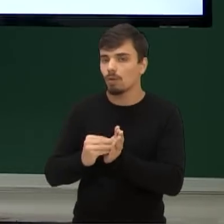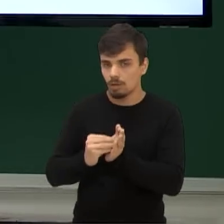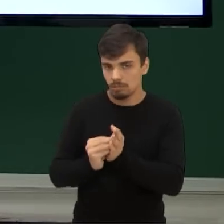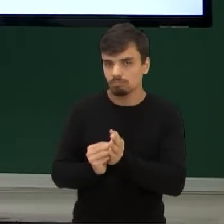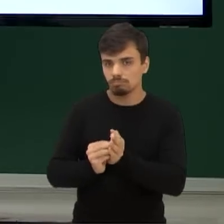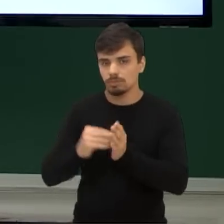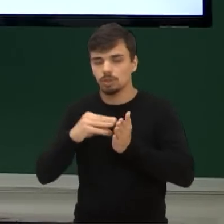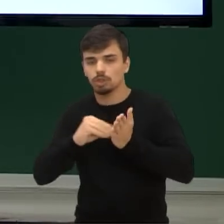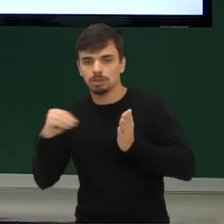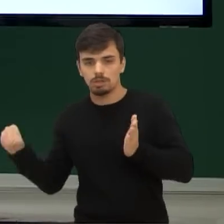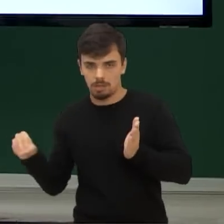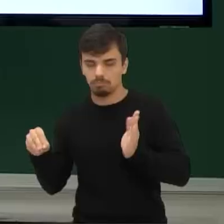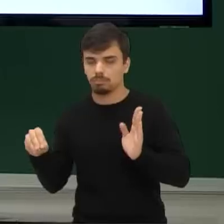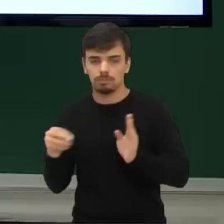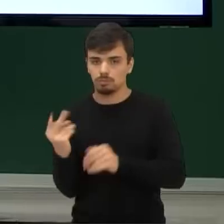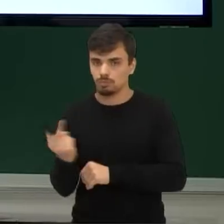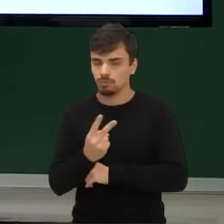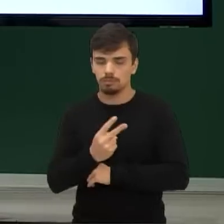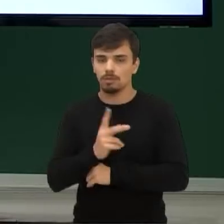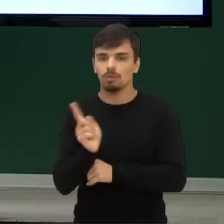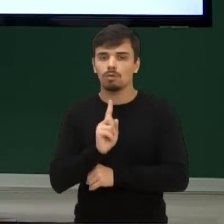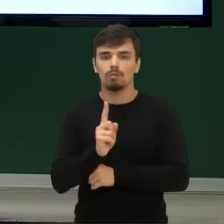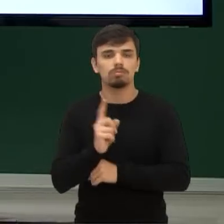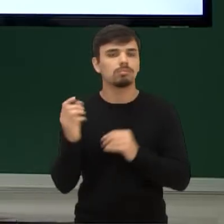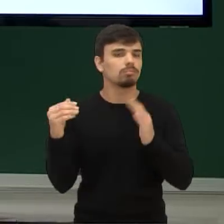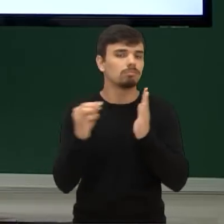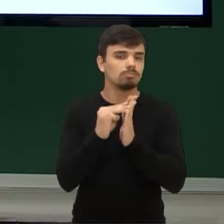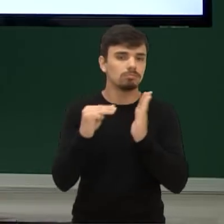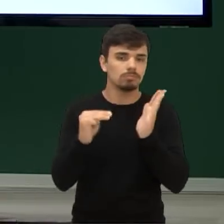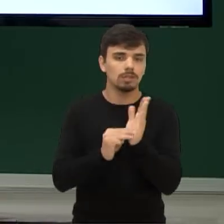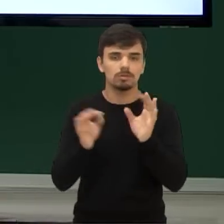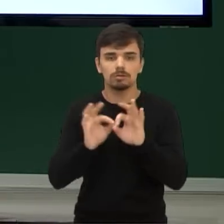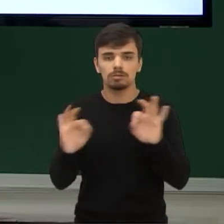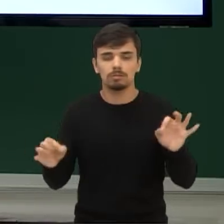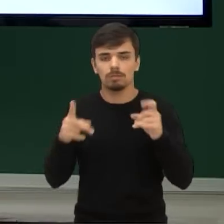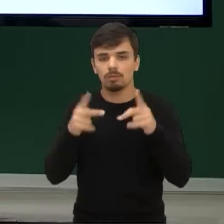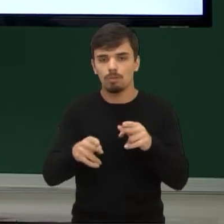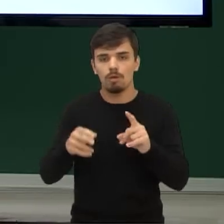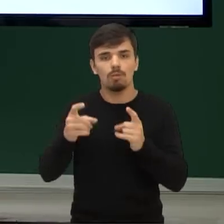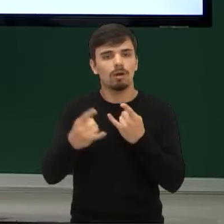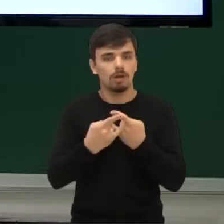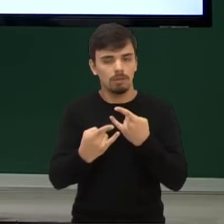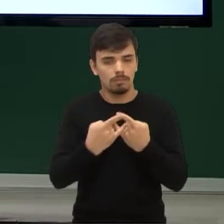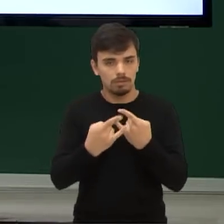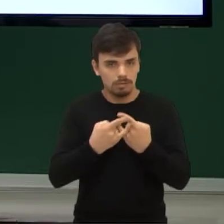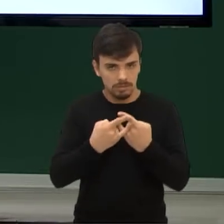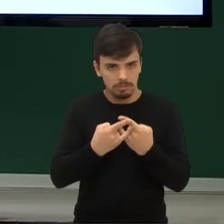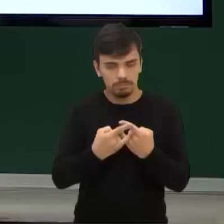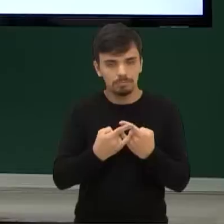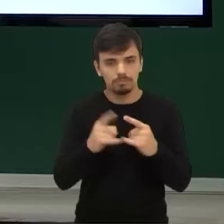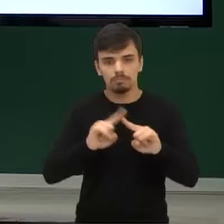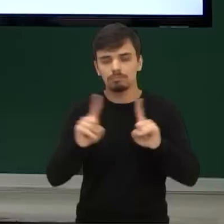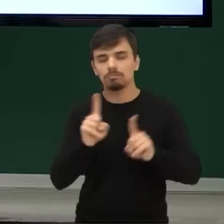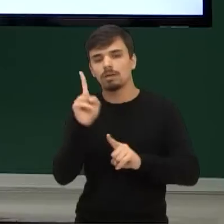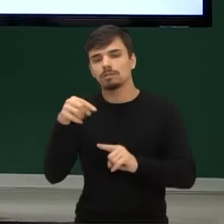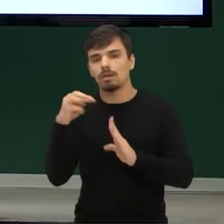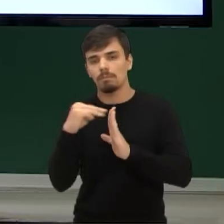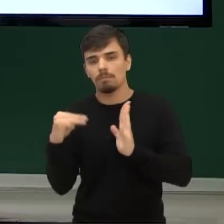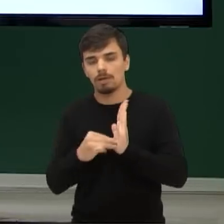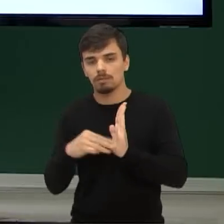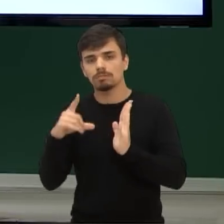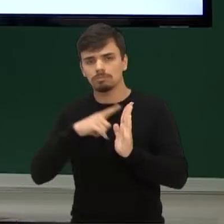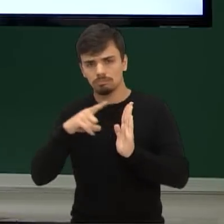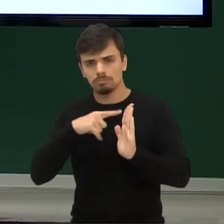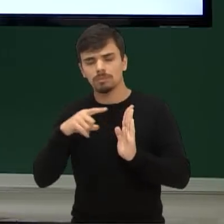forma adequada, tá? Então, não é um método tão simples quanto a camisinha, por exemplo, mas também é um método que existe,